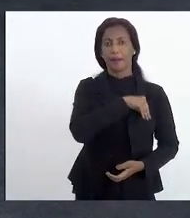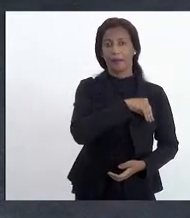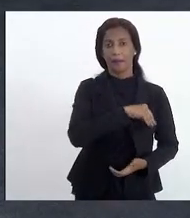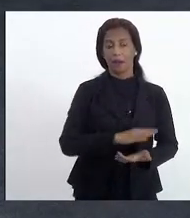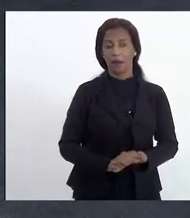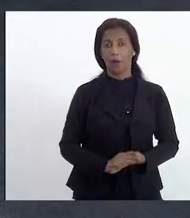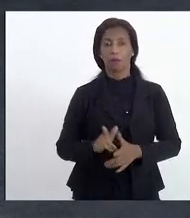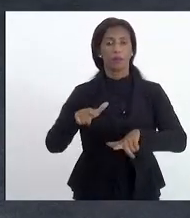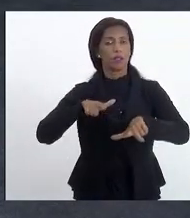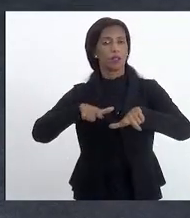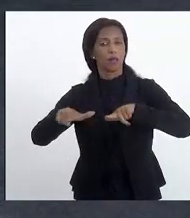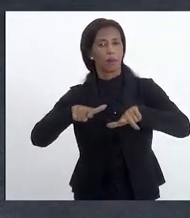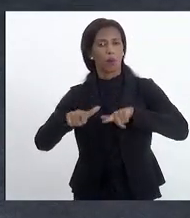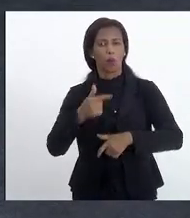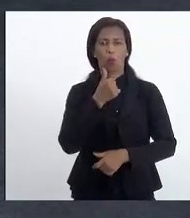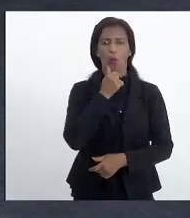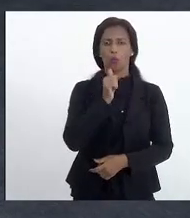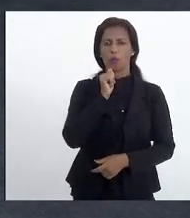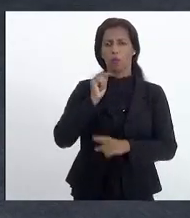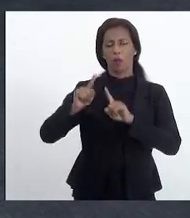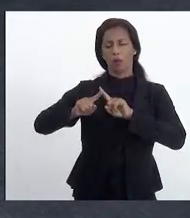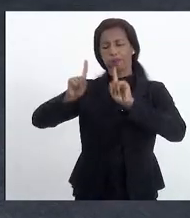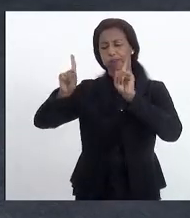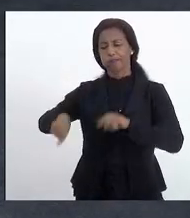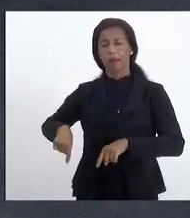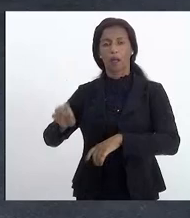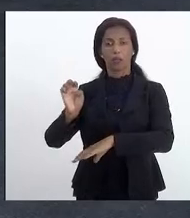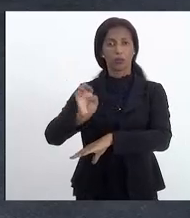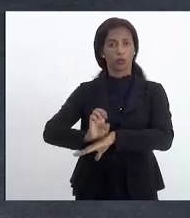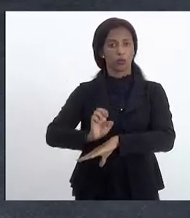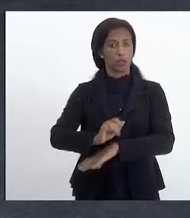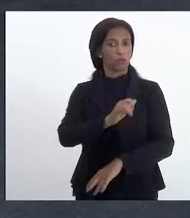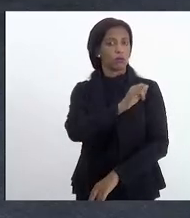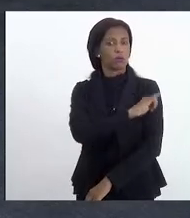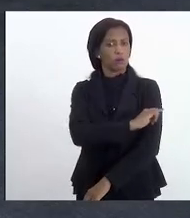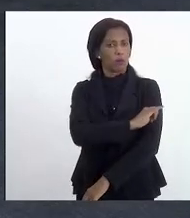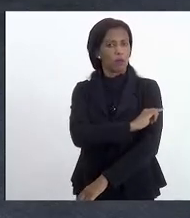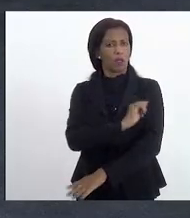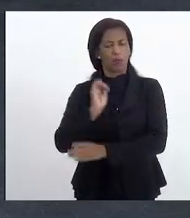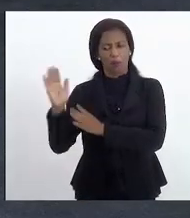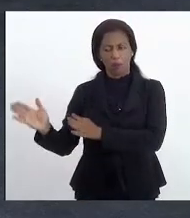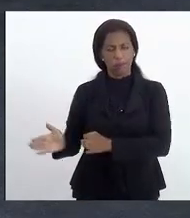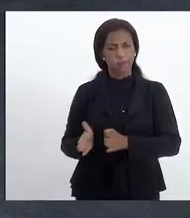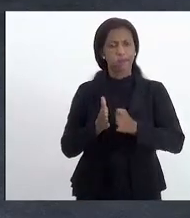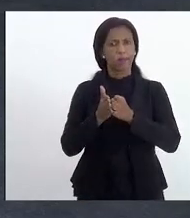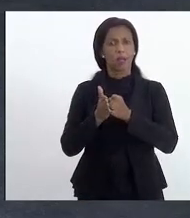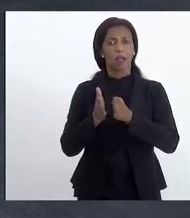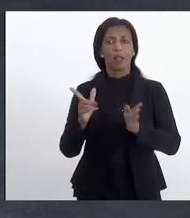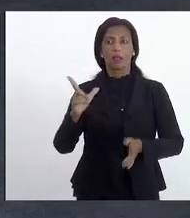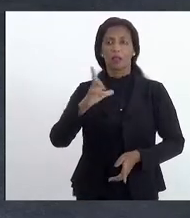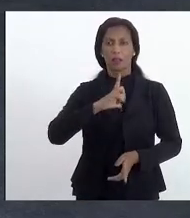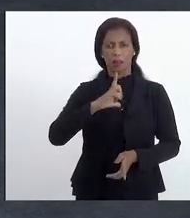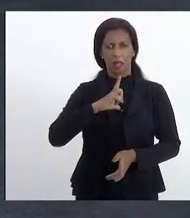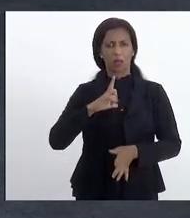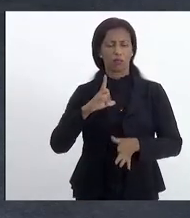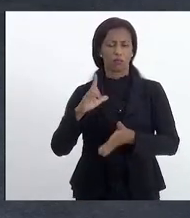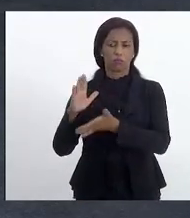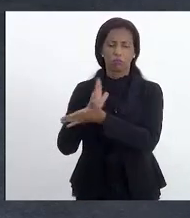que servidores e servidoras públicos do Estado do Rio de Janeiro vem tendo, de modo geral, com algumas